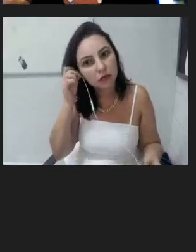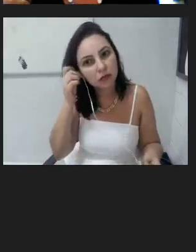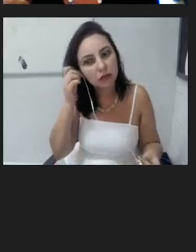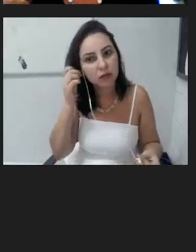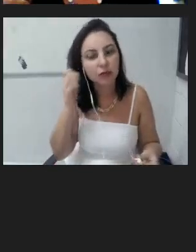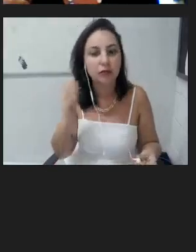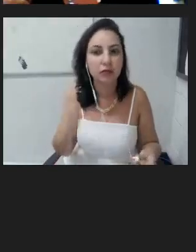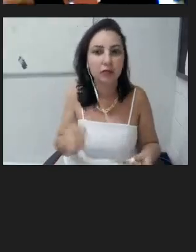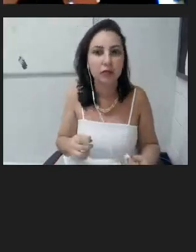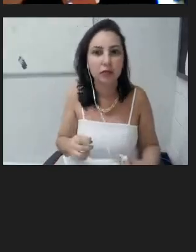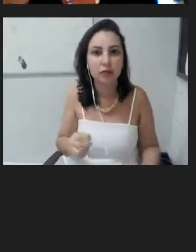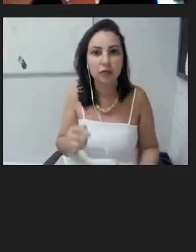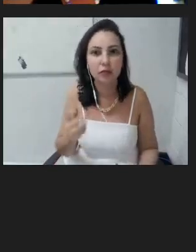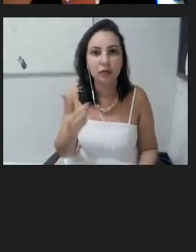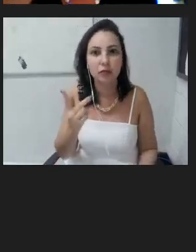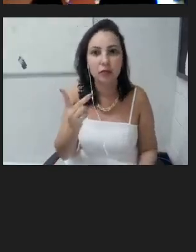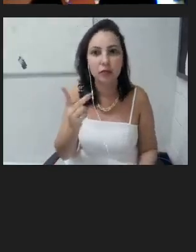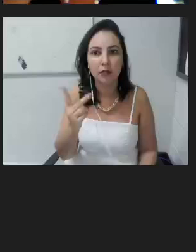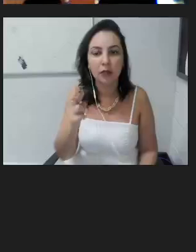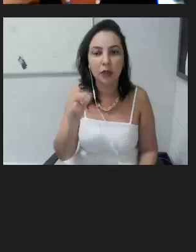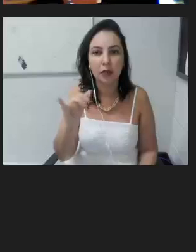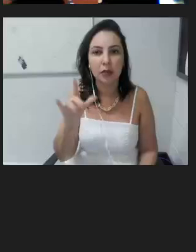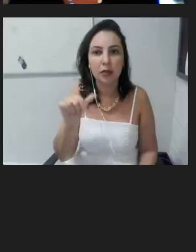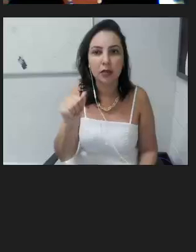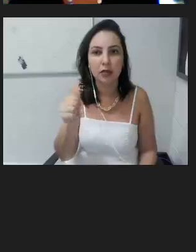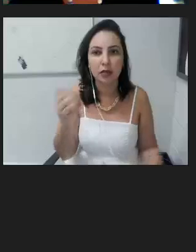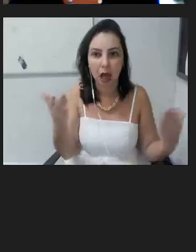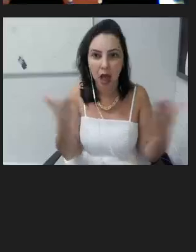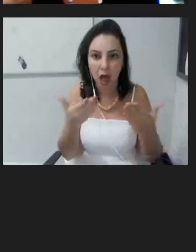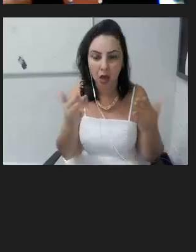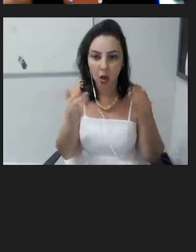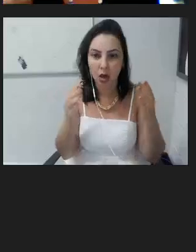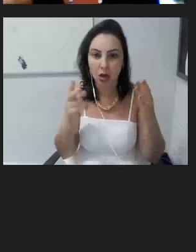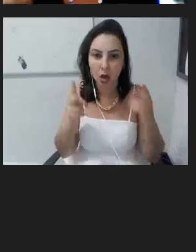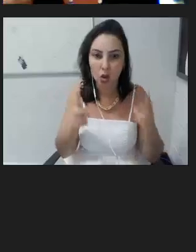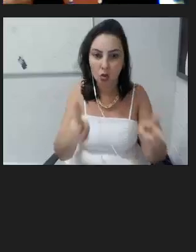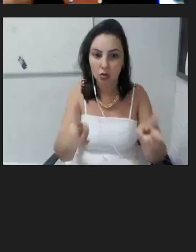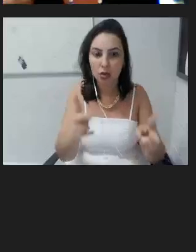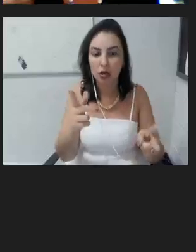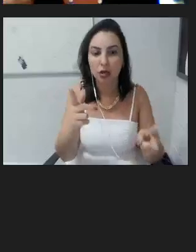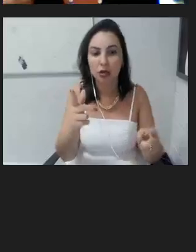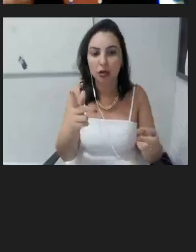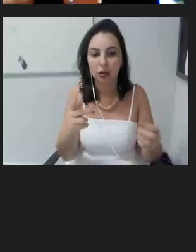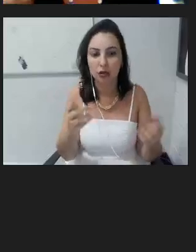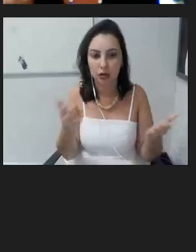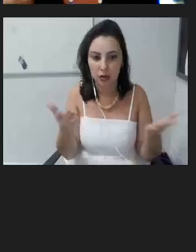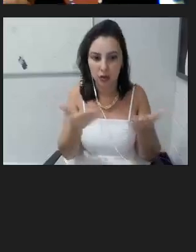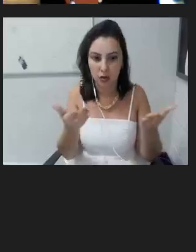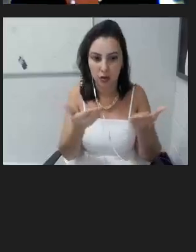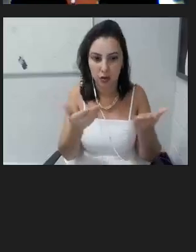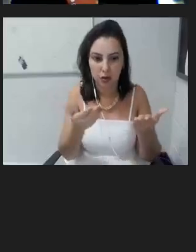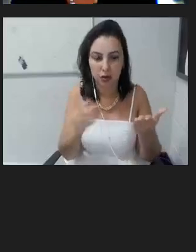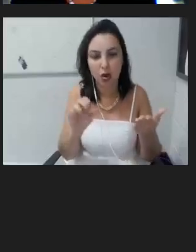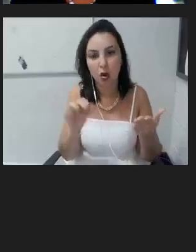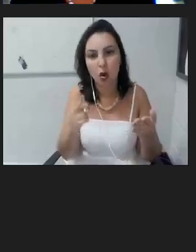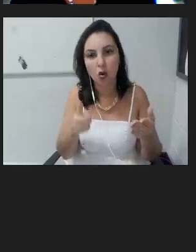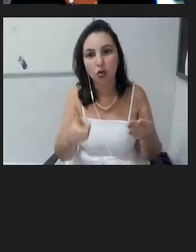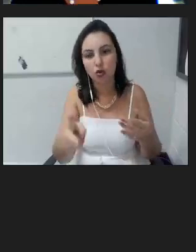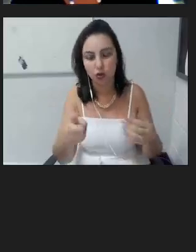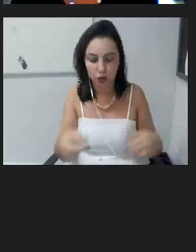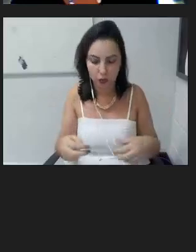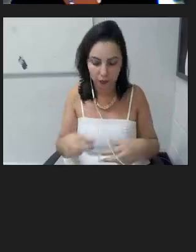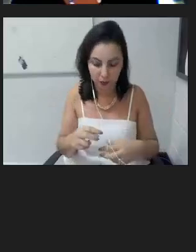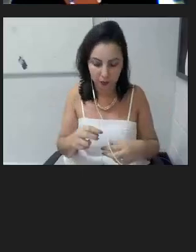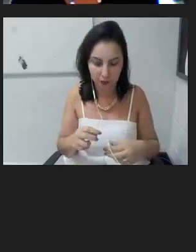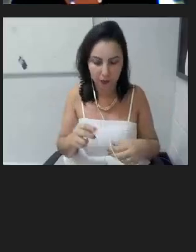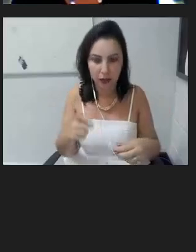Ei. Conseguimos dar uma olhada agora ou continuo mais um pouco? Sim, a gente tem... uma